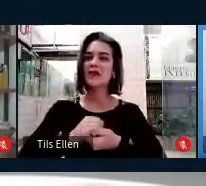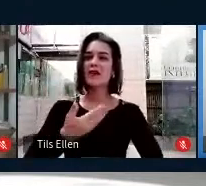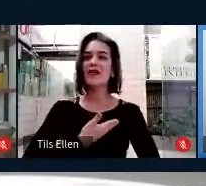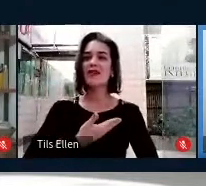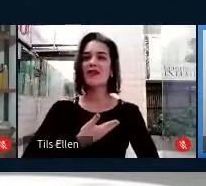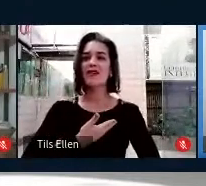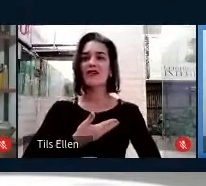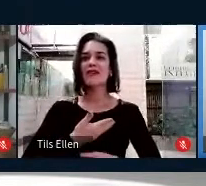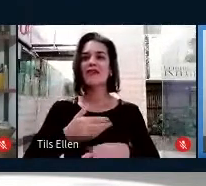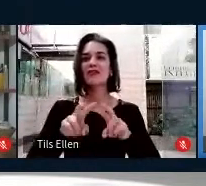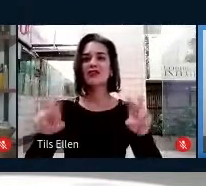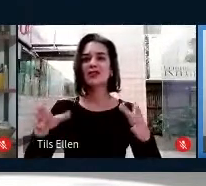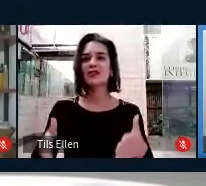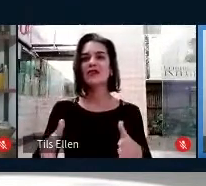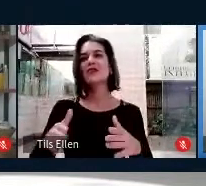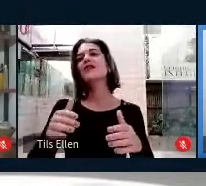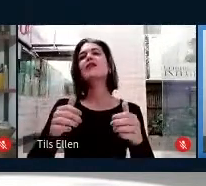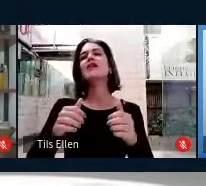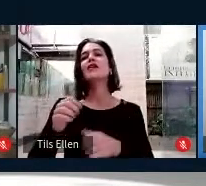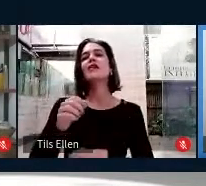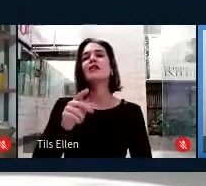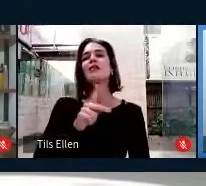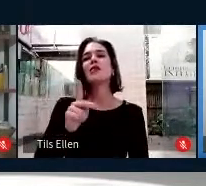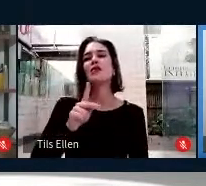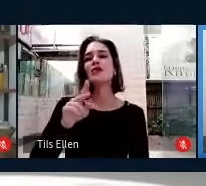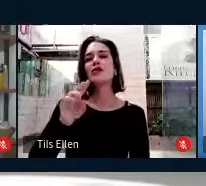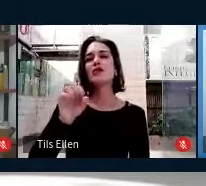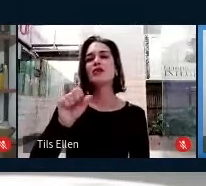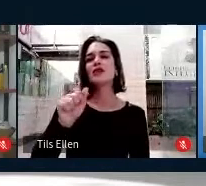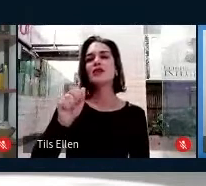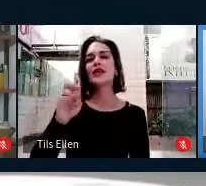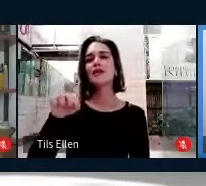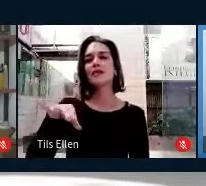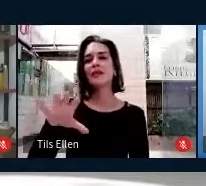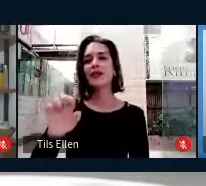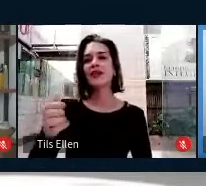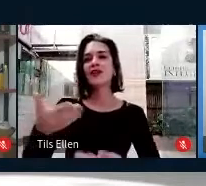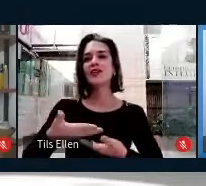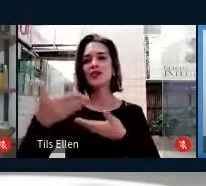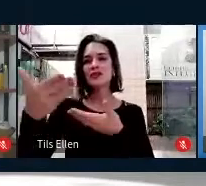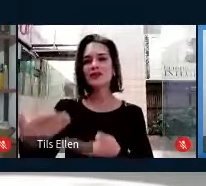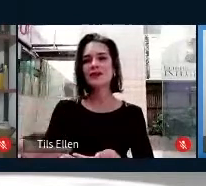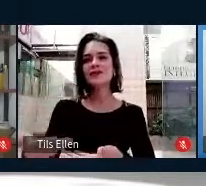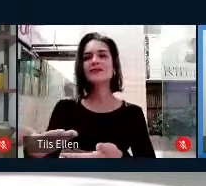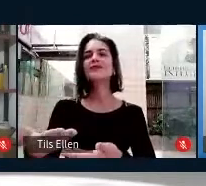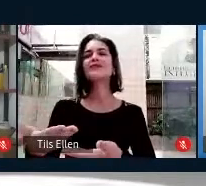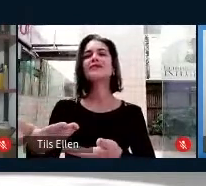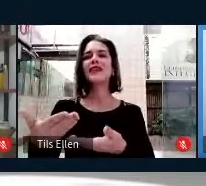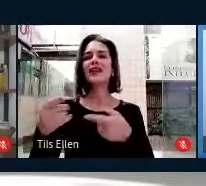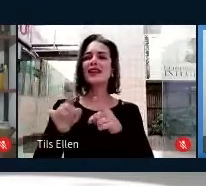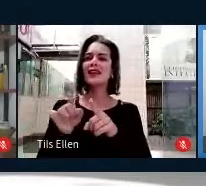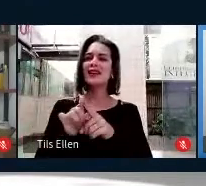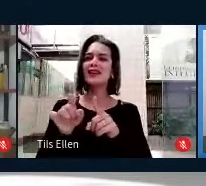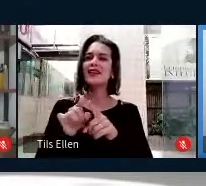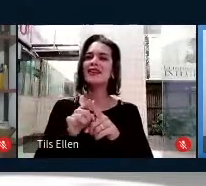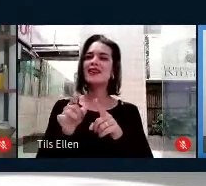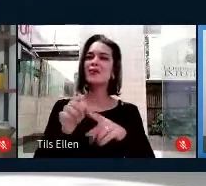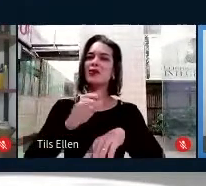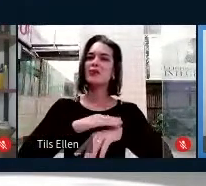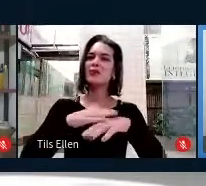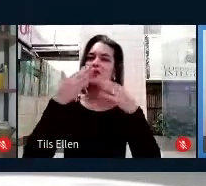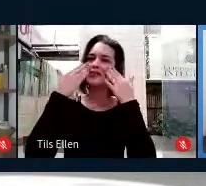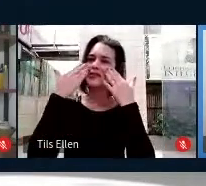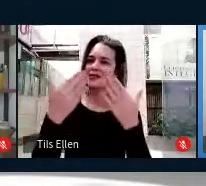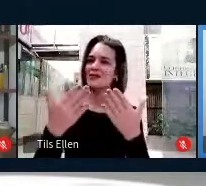colegas de banca, professora Sabine, pelo convite, né, pela generosidade também na apresentação.